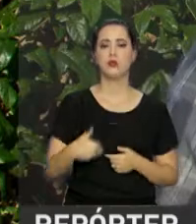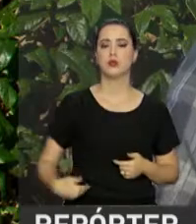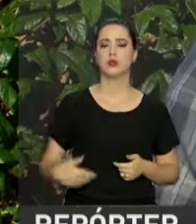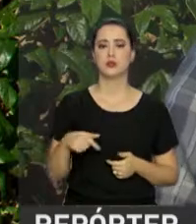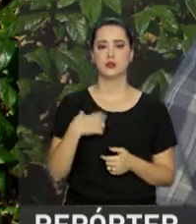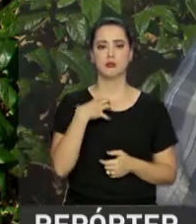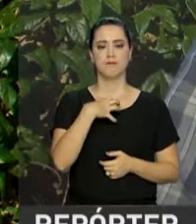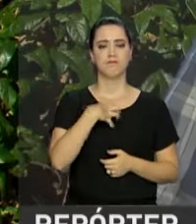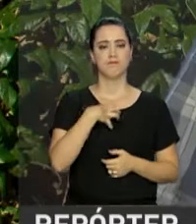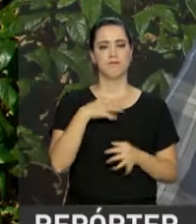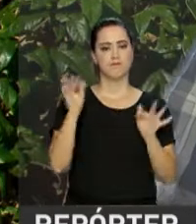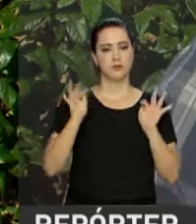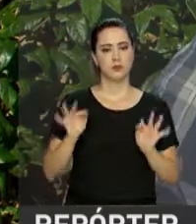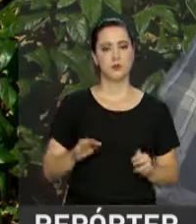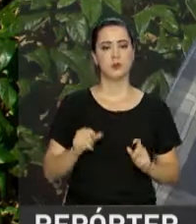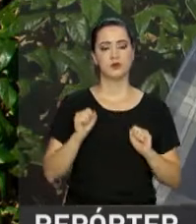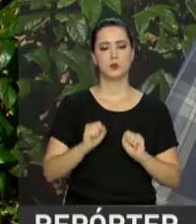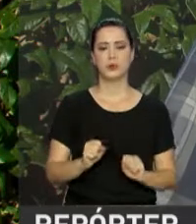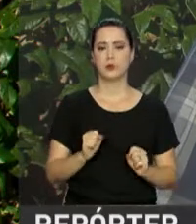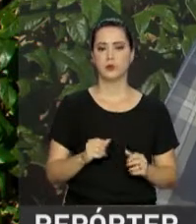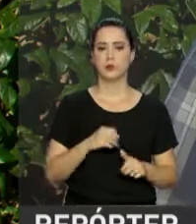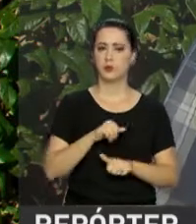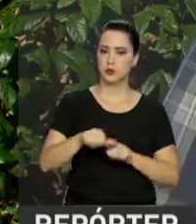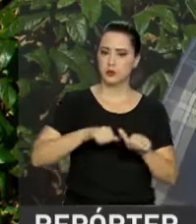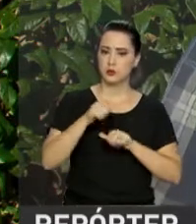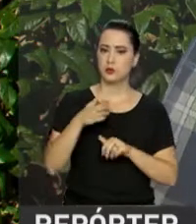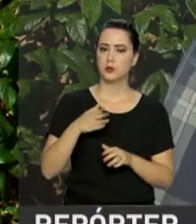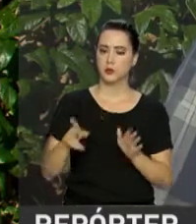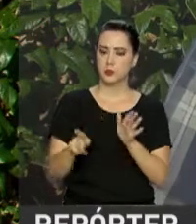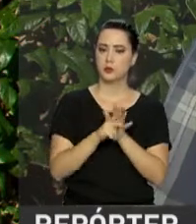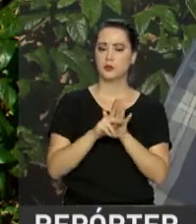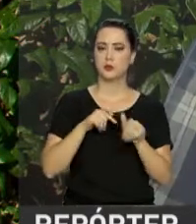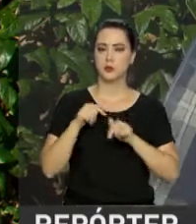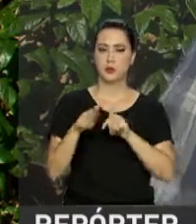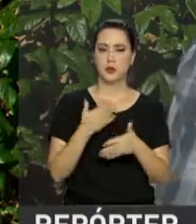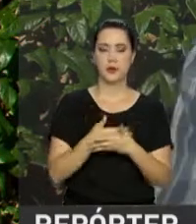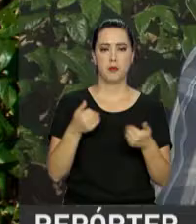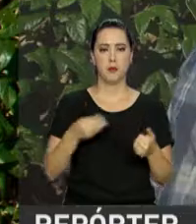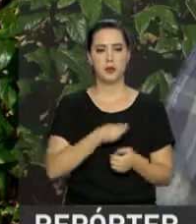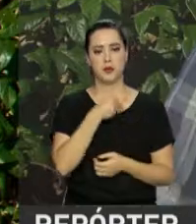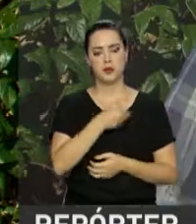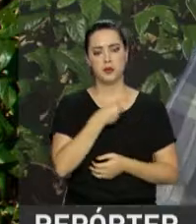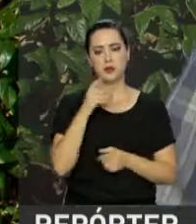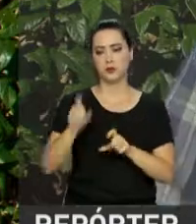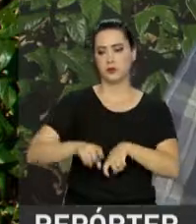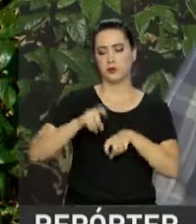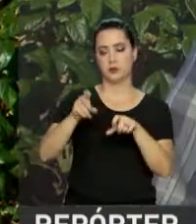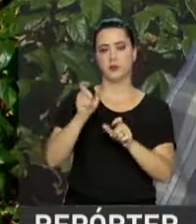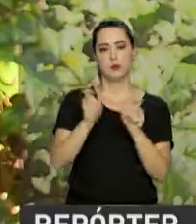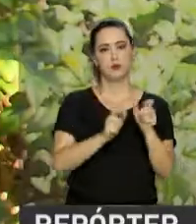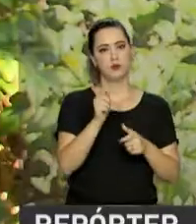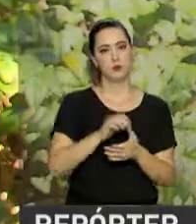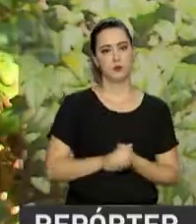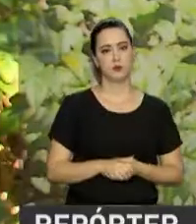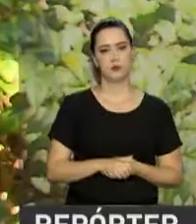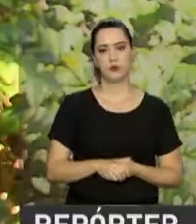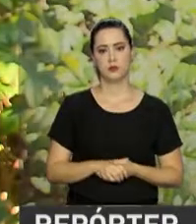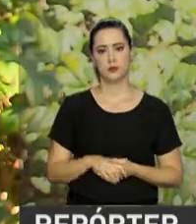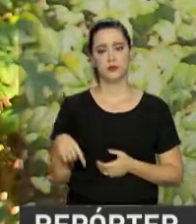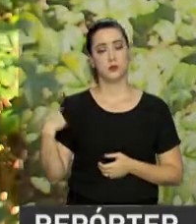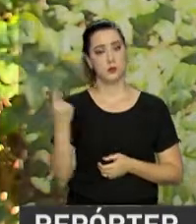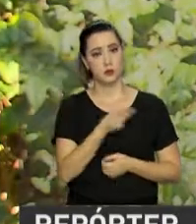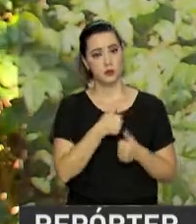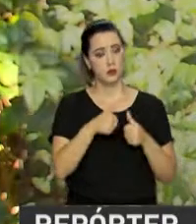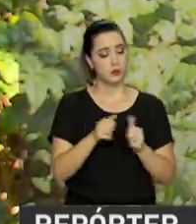satisfação é quando a gente pode através do nosso trabalho melhorar a qualidade de vida dos produtores dos consumidores ea gente estamos